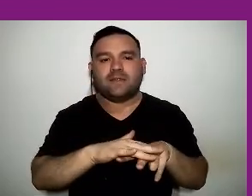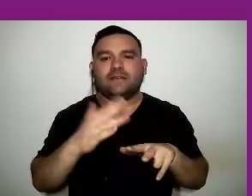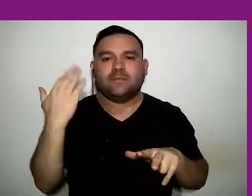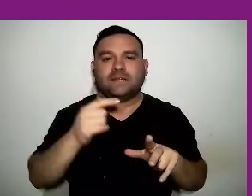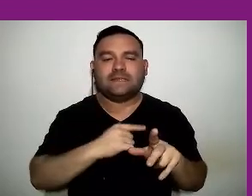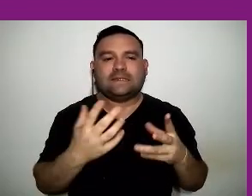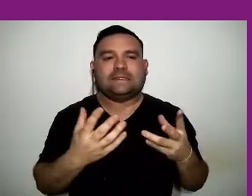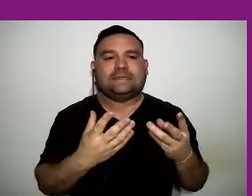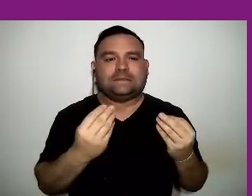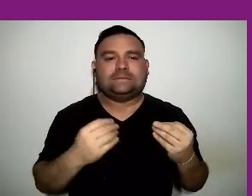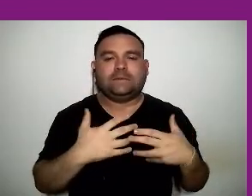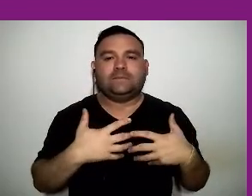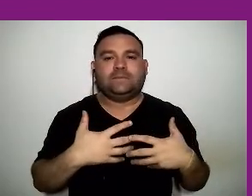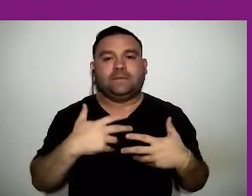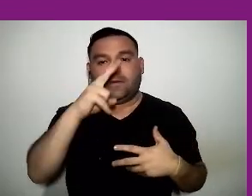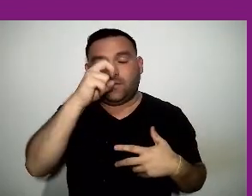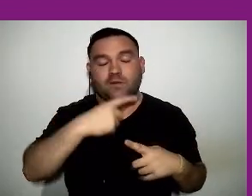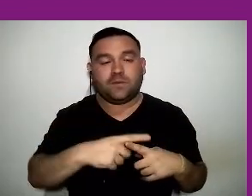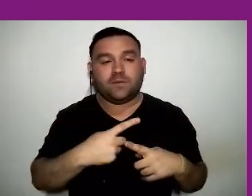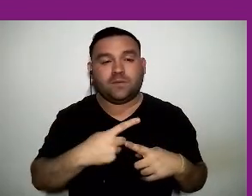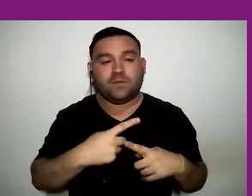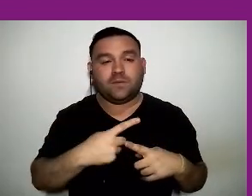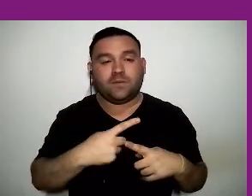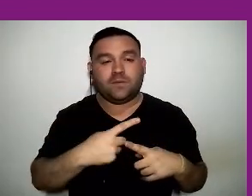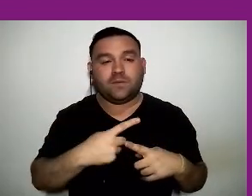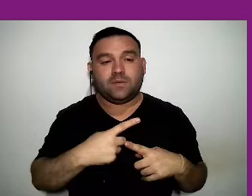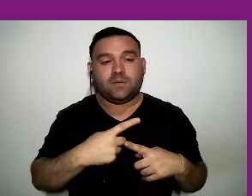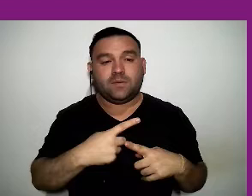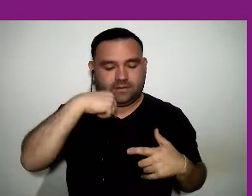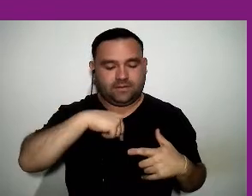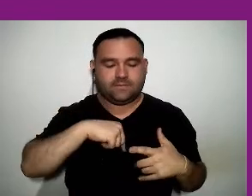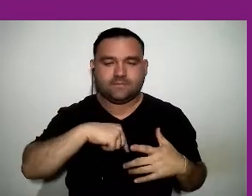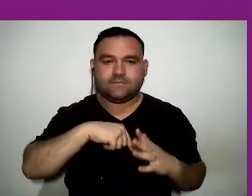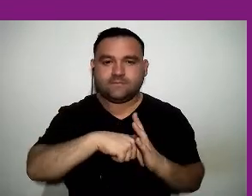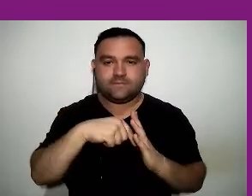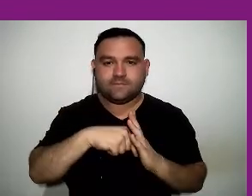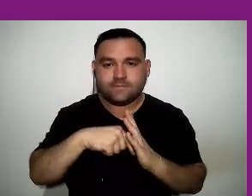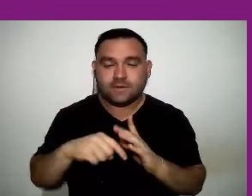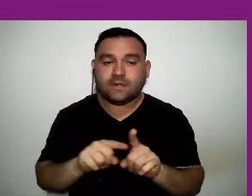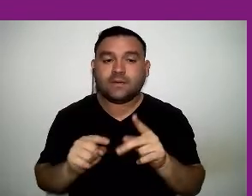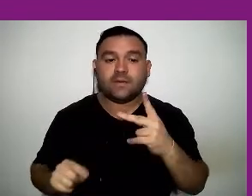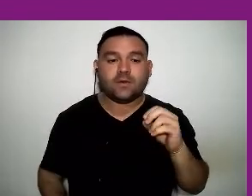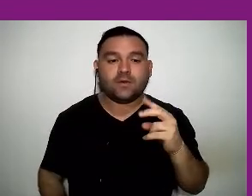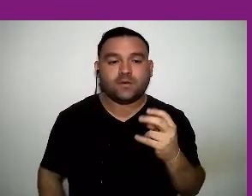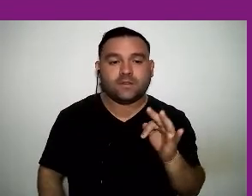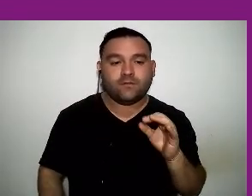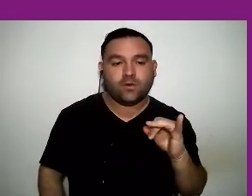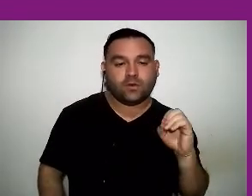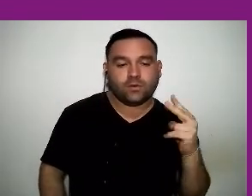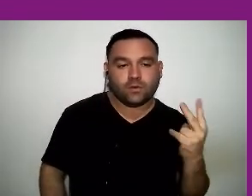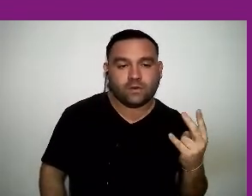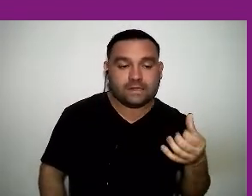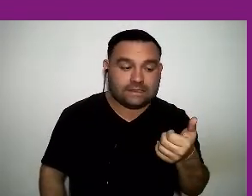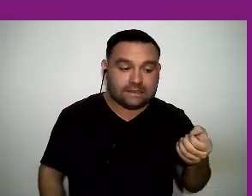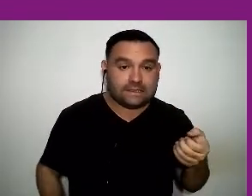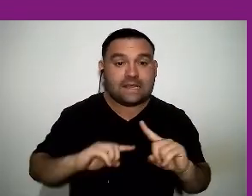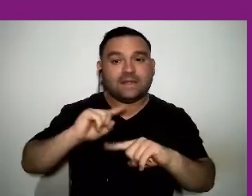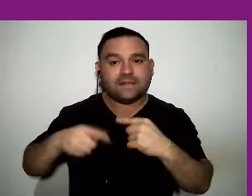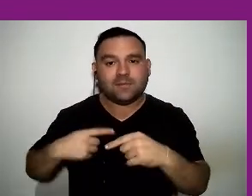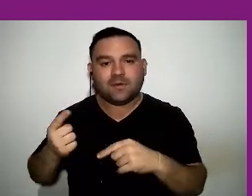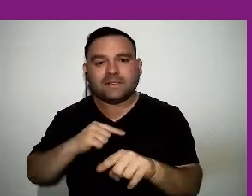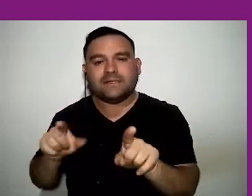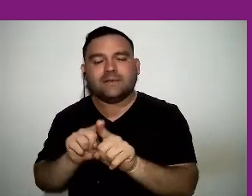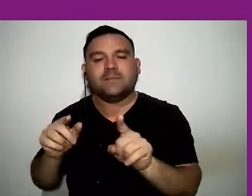com uma desconforto grave depois de uma aspiração maciça e com uma PO2 FO2 de 60, e depois da gente ir